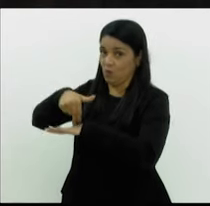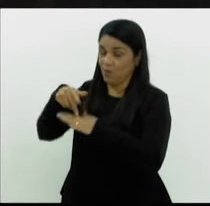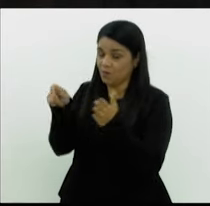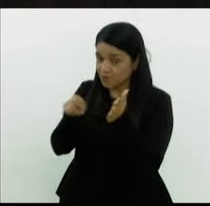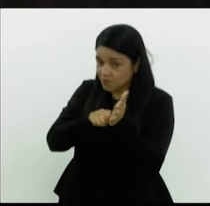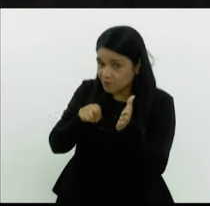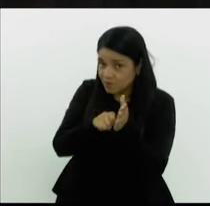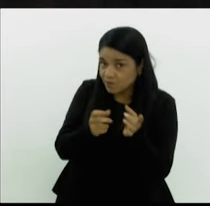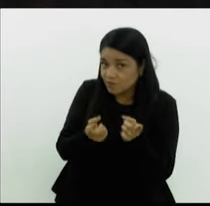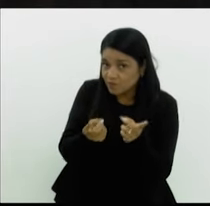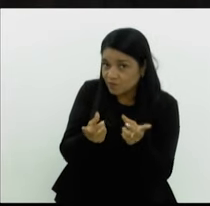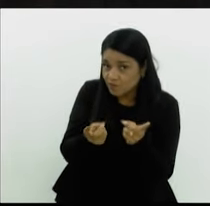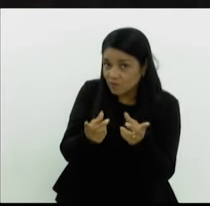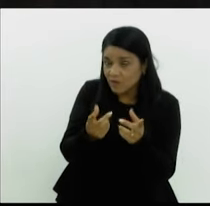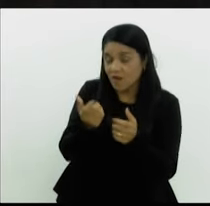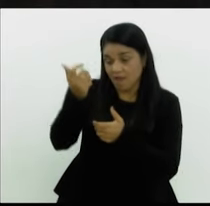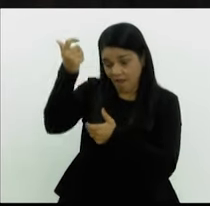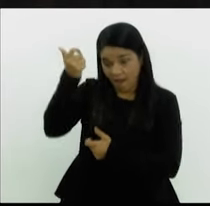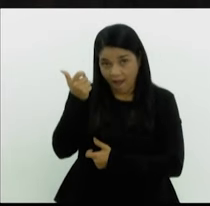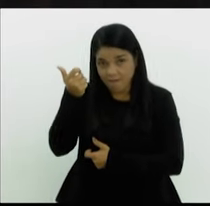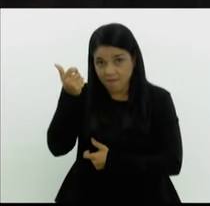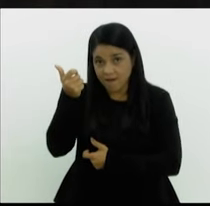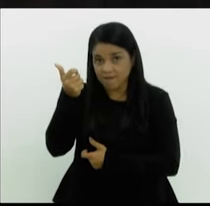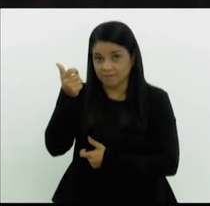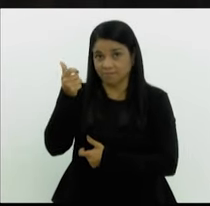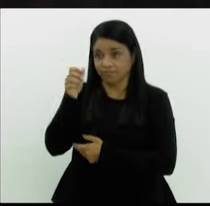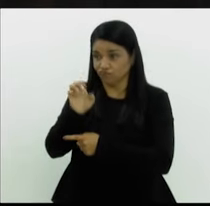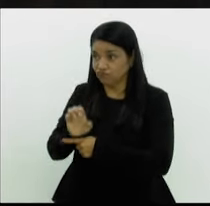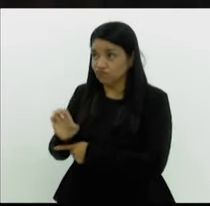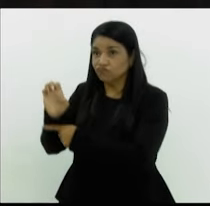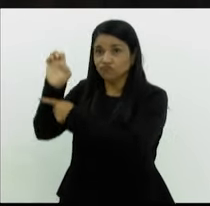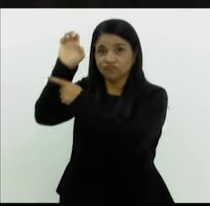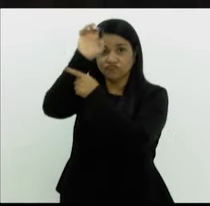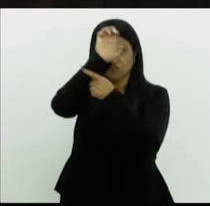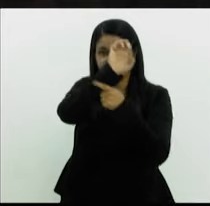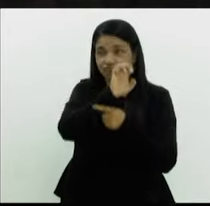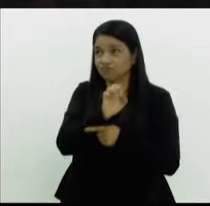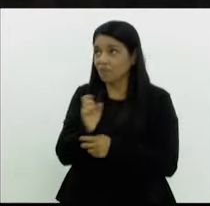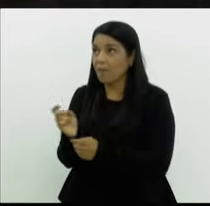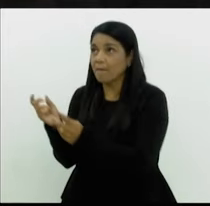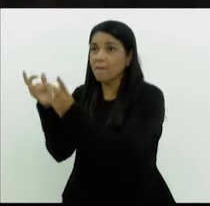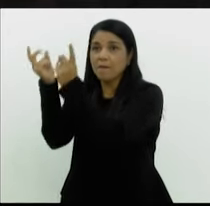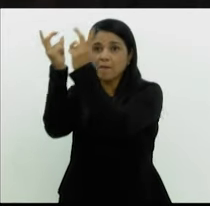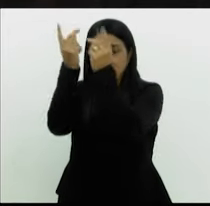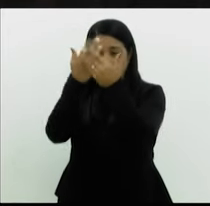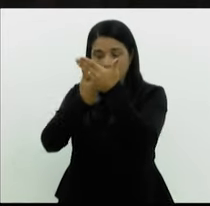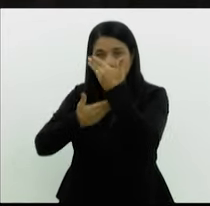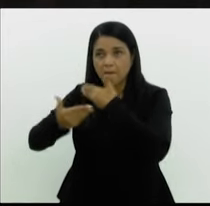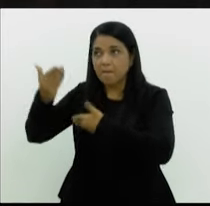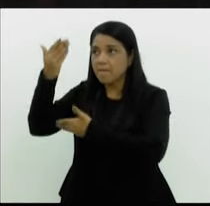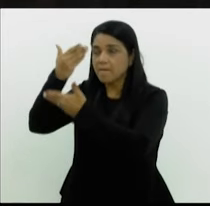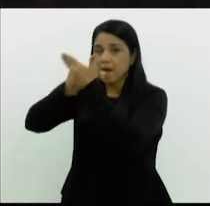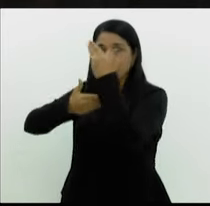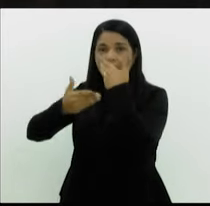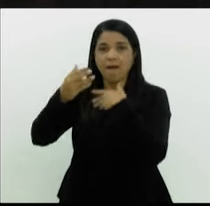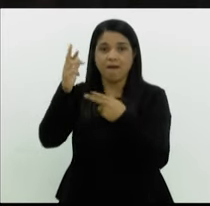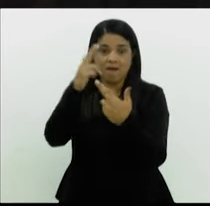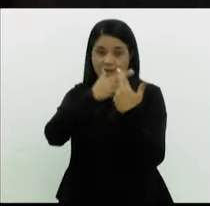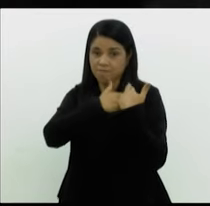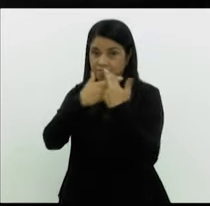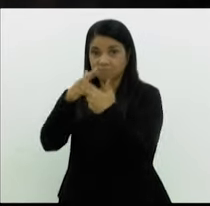e de armas passa de estado para estado. Tem a responsabilidade direta aí da